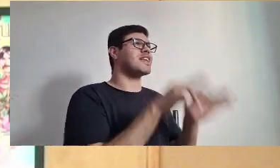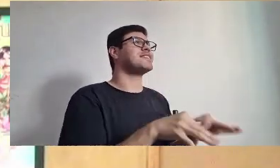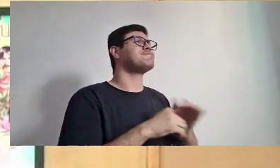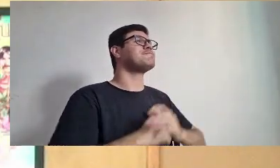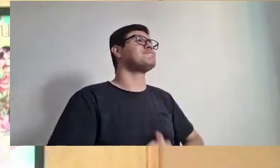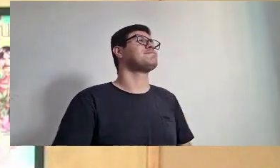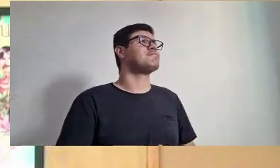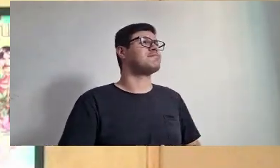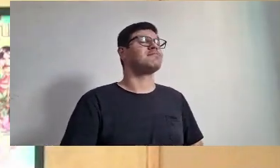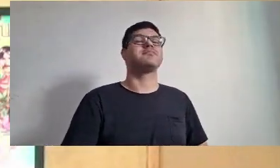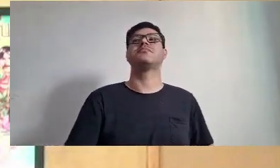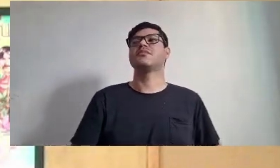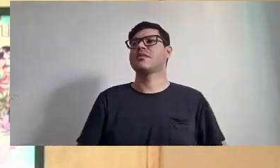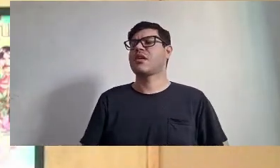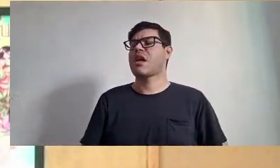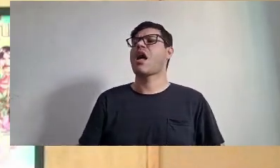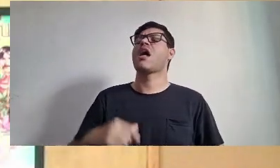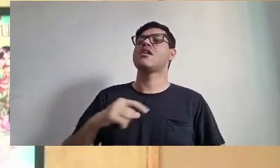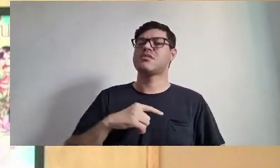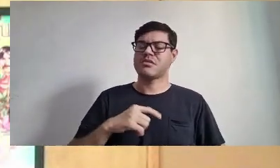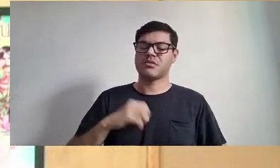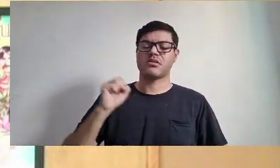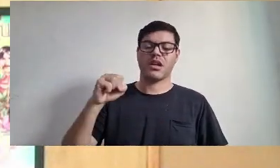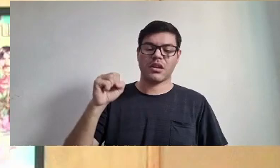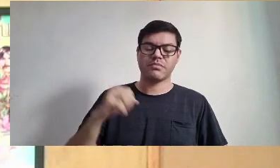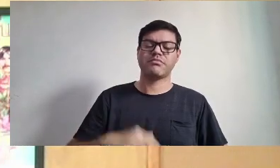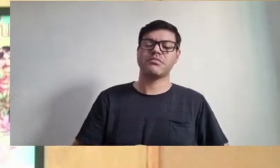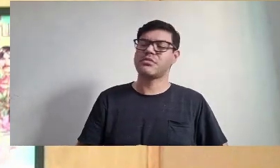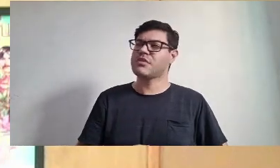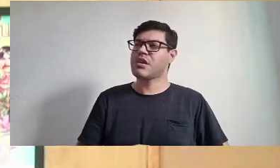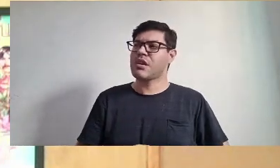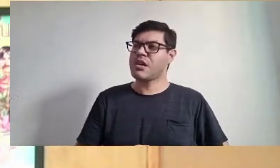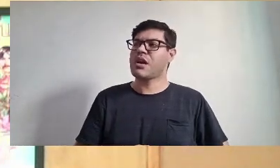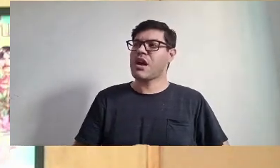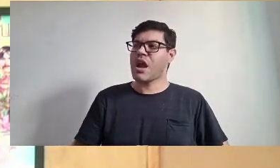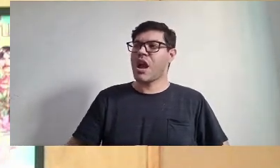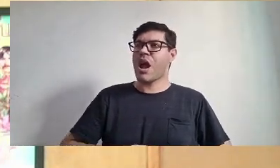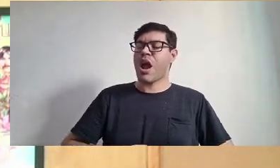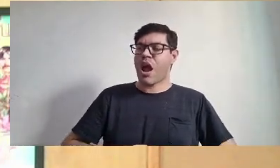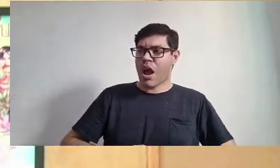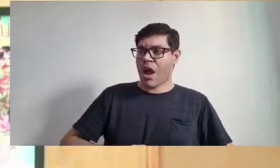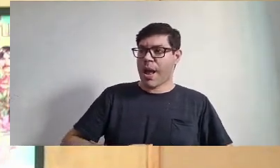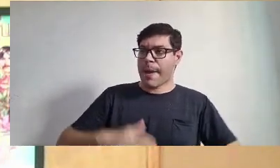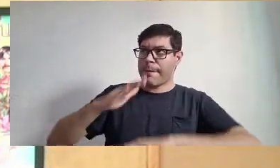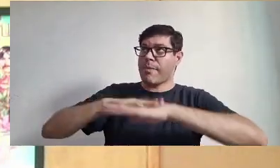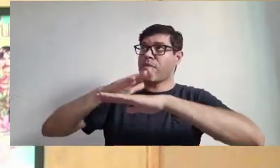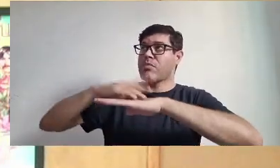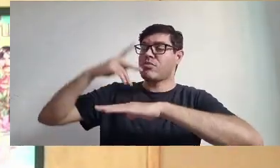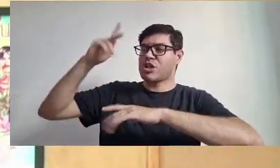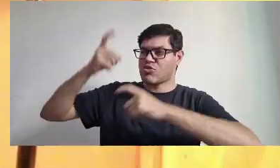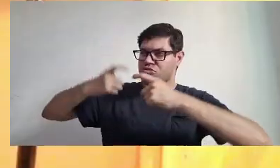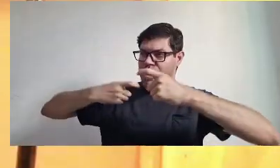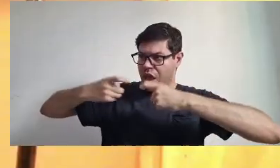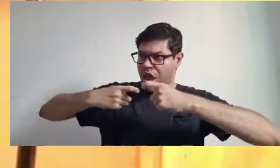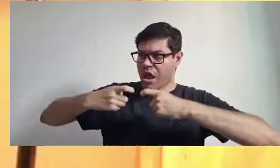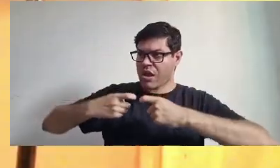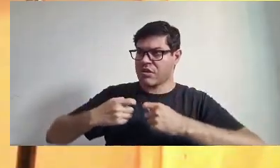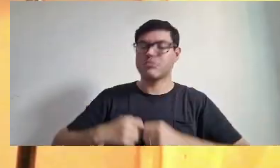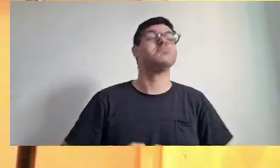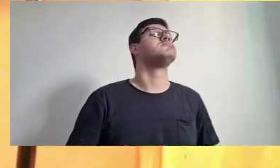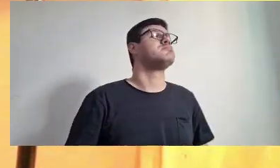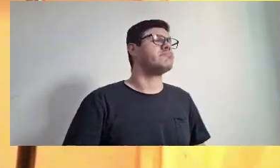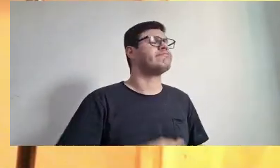Armagedon? Escatologia é o estudo das coisas futuras. Né? Bom, eu não sei, cada um tem a sua